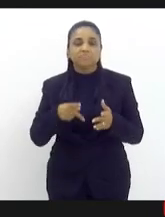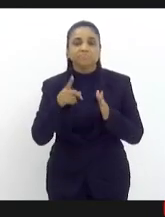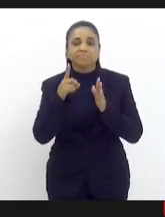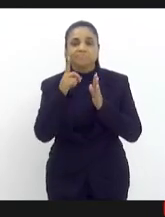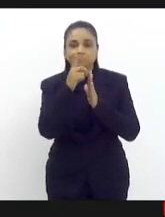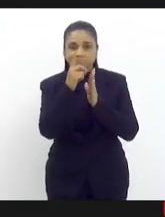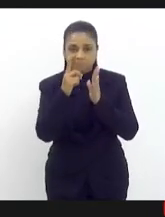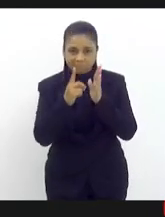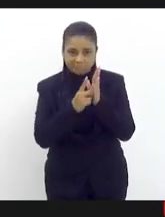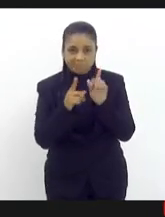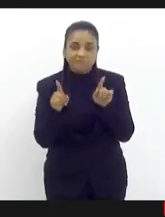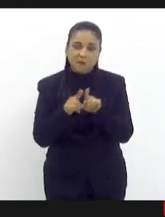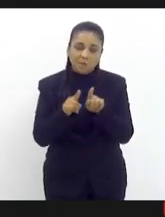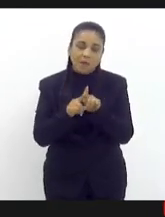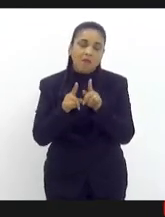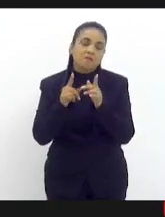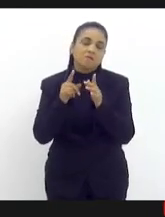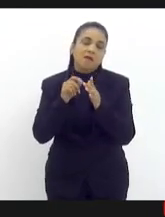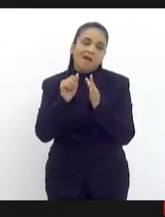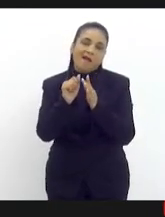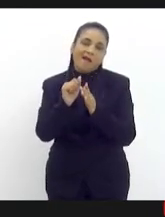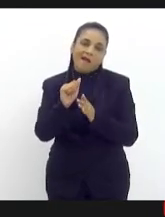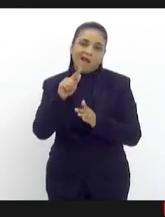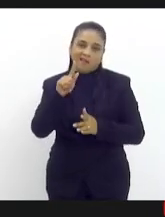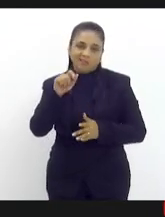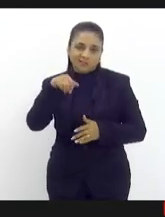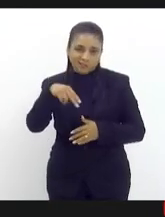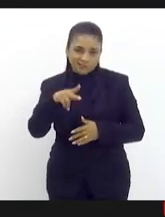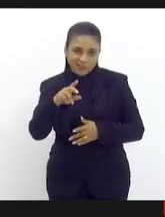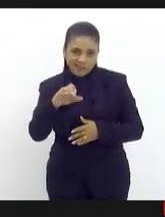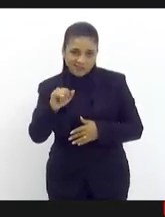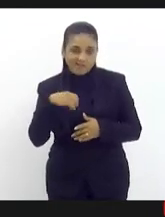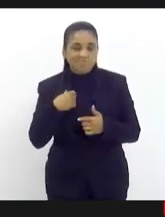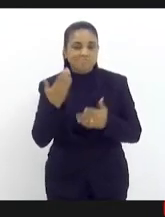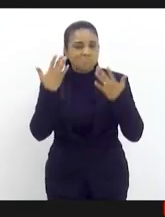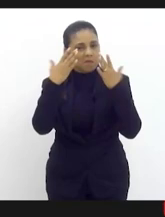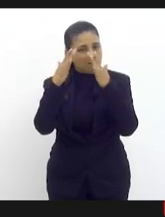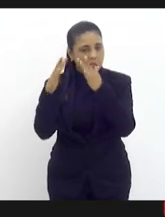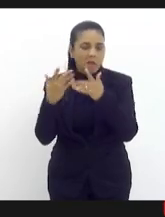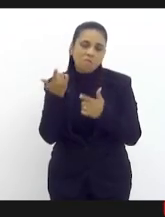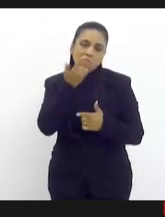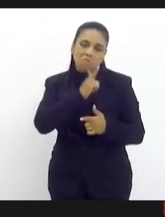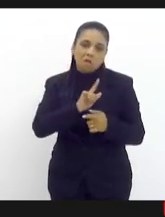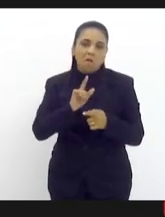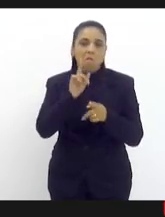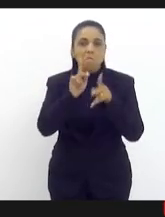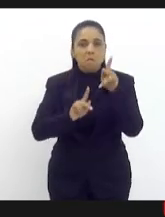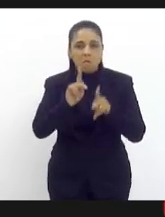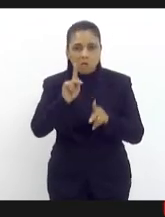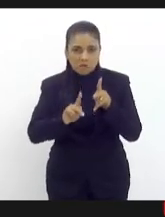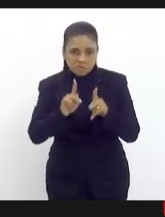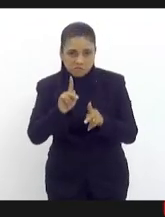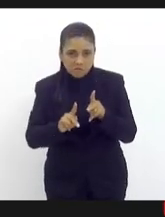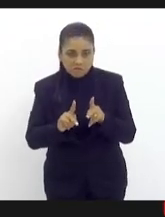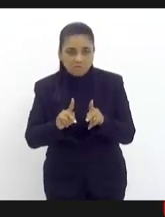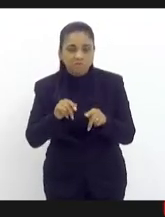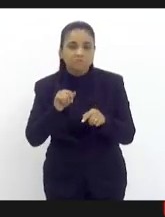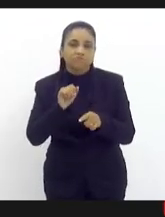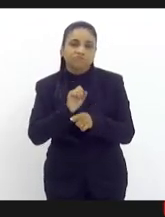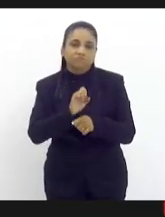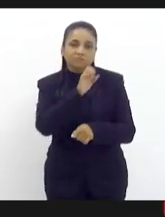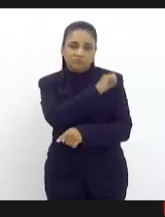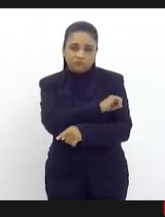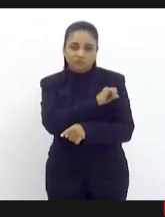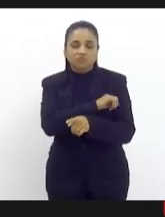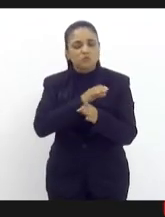cobrando dele também na agência. Parabéns, quem ganha é o povo do Estado de Janeiro, com esse conselheiro que vai ser, com